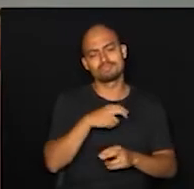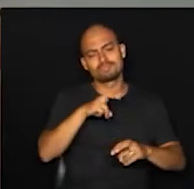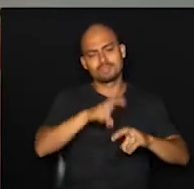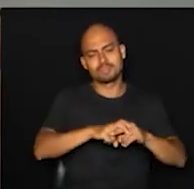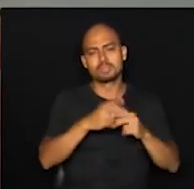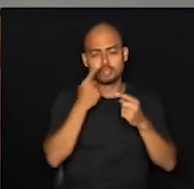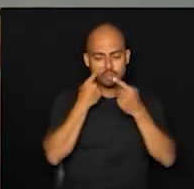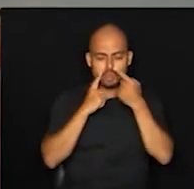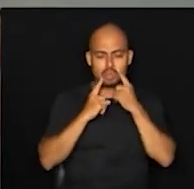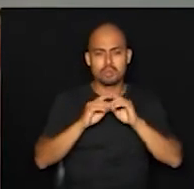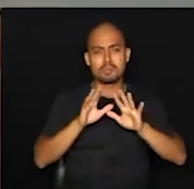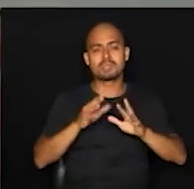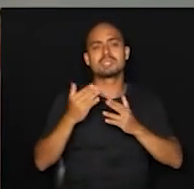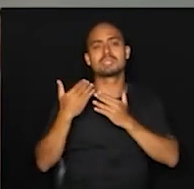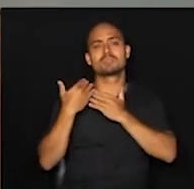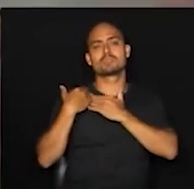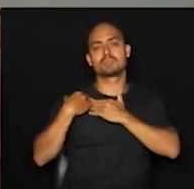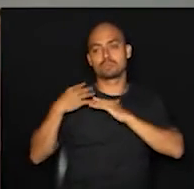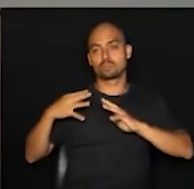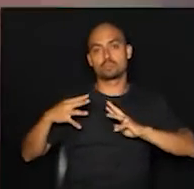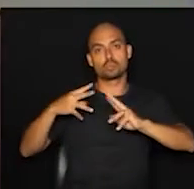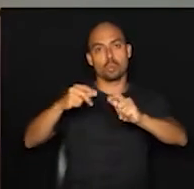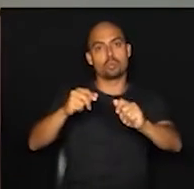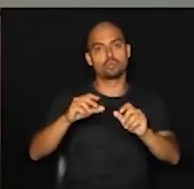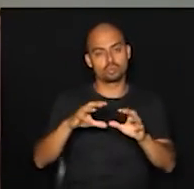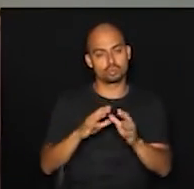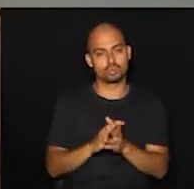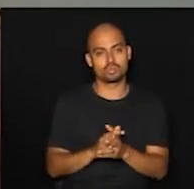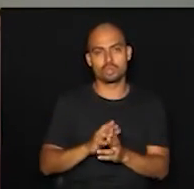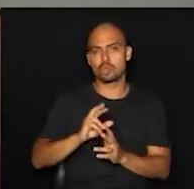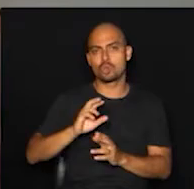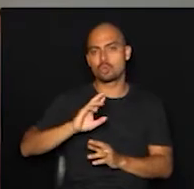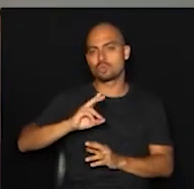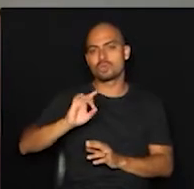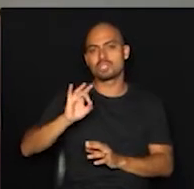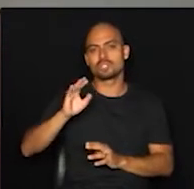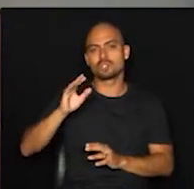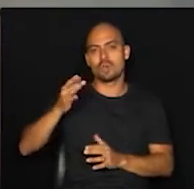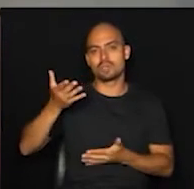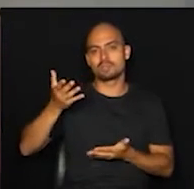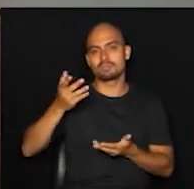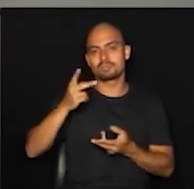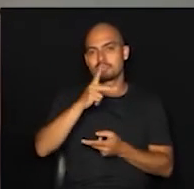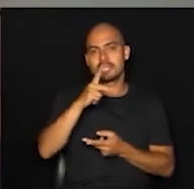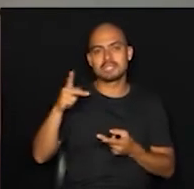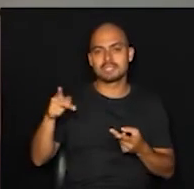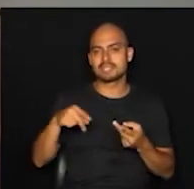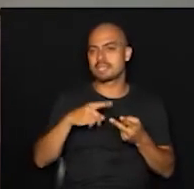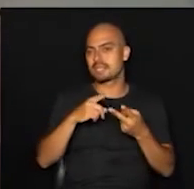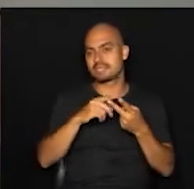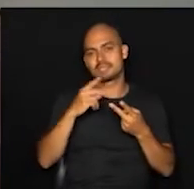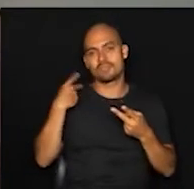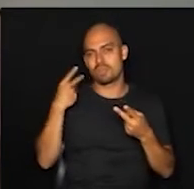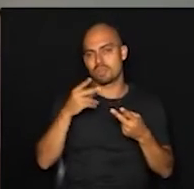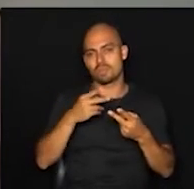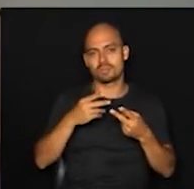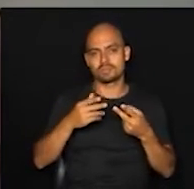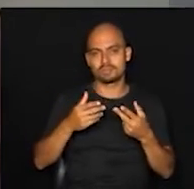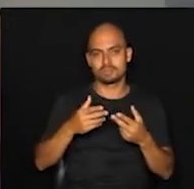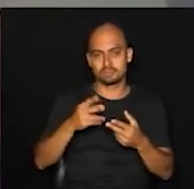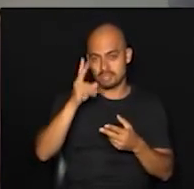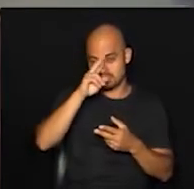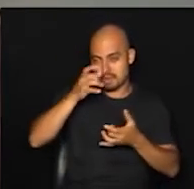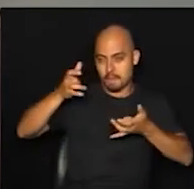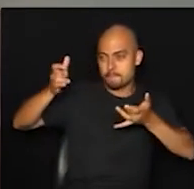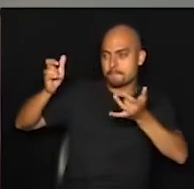responsabilidade coletiva naquilo ali, né? Não são só sucessivos governantes, né, que são empedernidos, que não ligam para a história, não